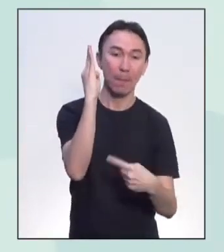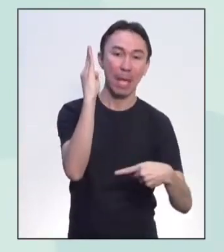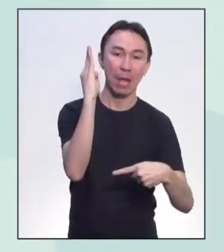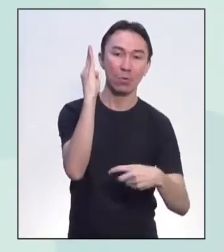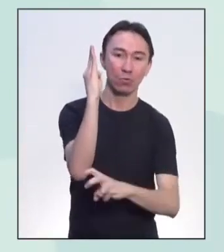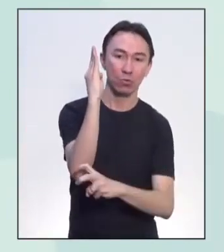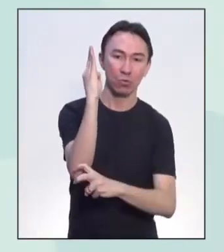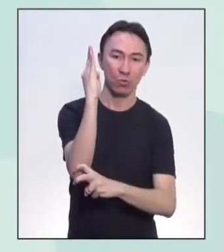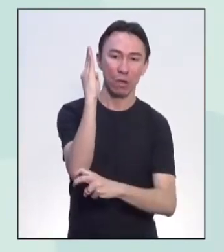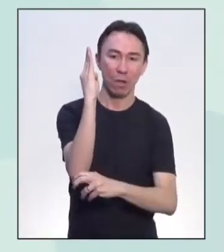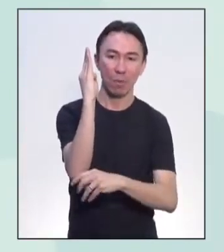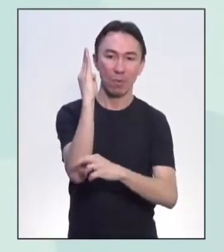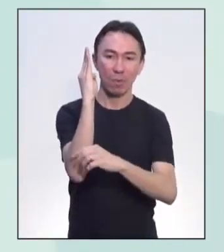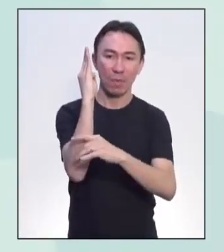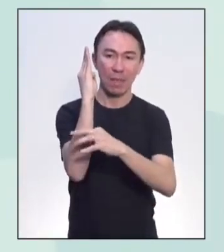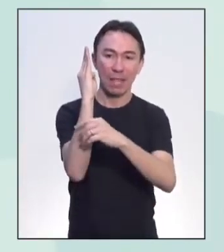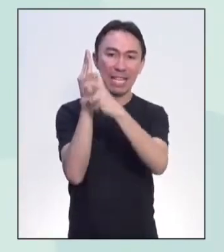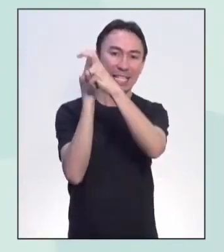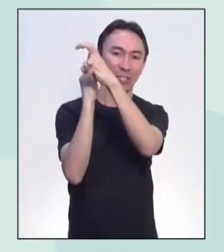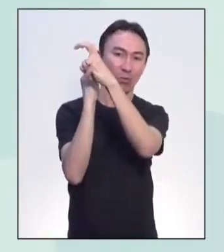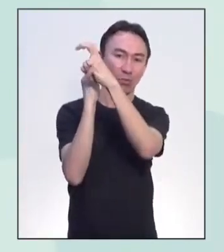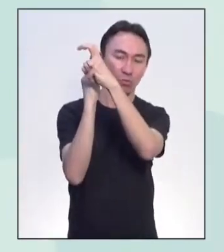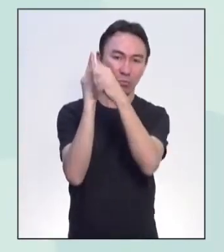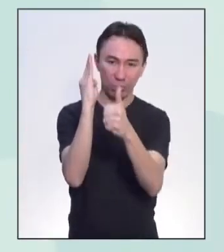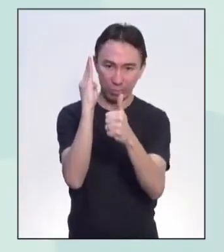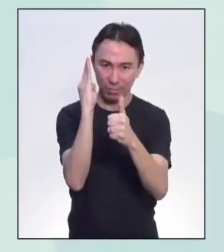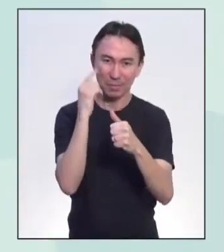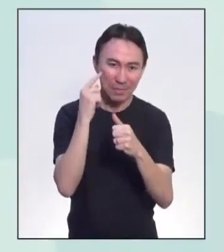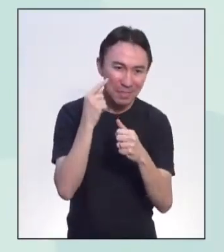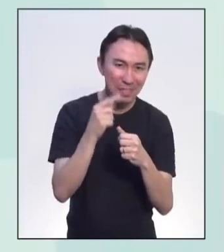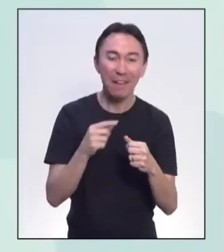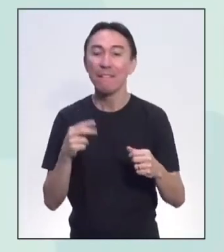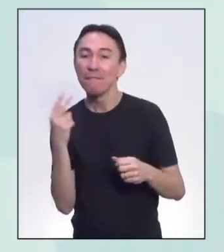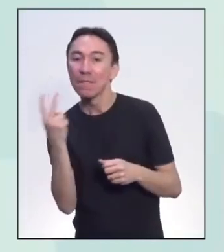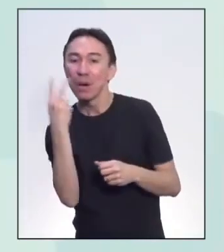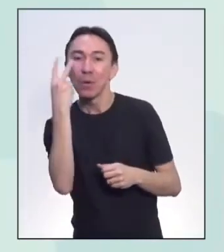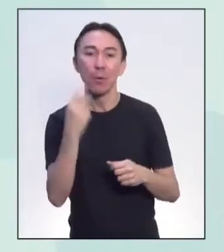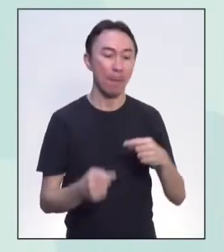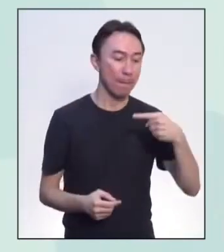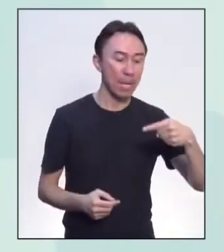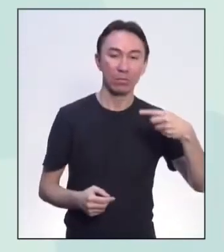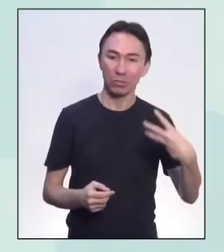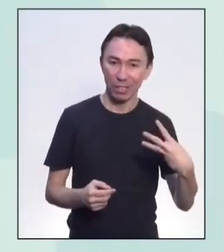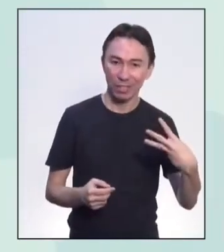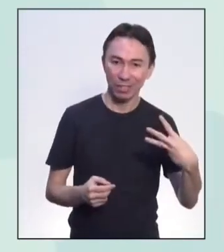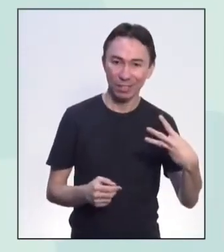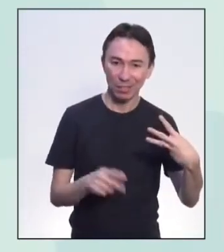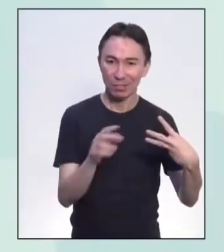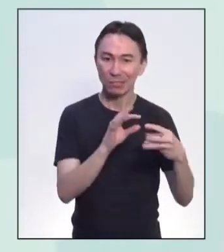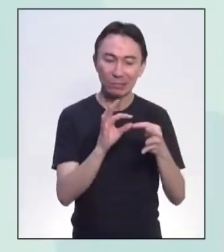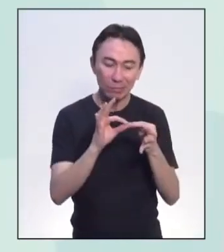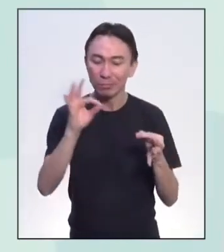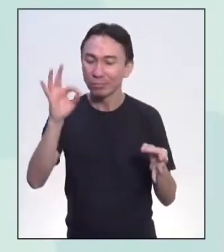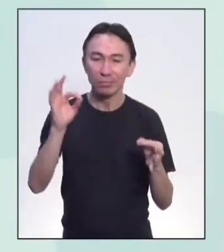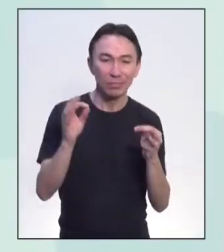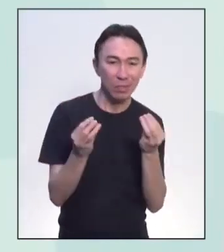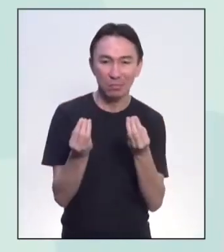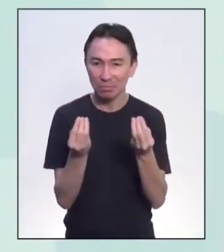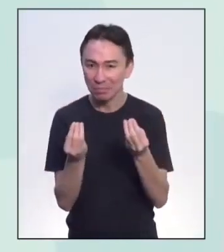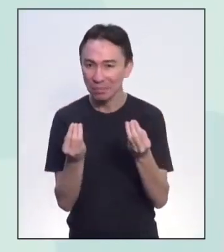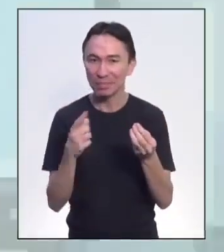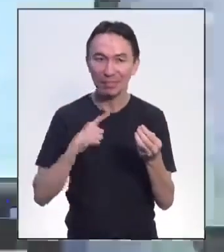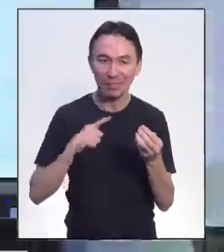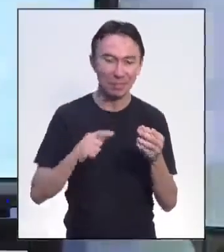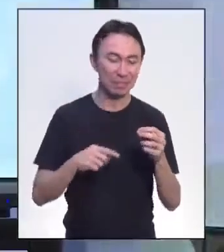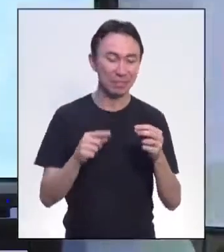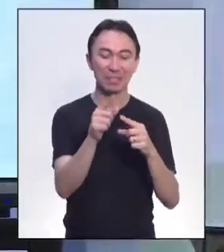marcando os pontos. Então, quando o X vale -3, eu liguei com o Y valendo -5, lá embaixo. Marquei um pontinho. O -2